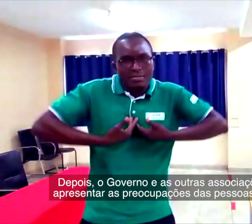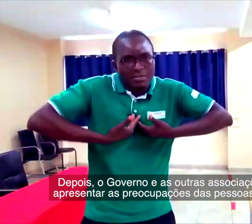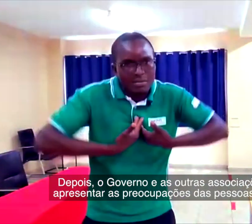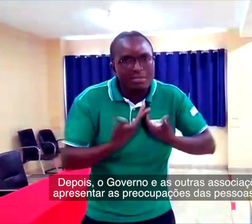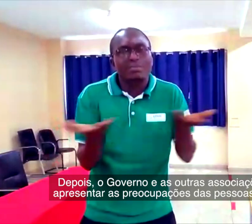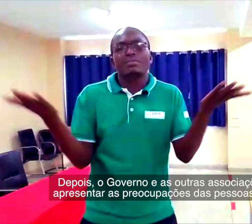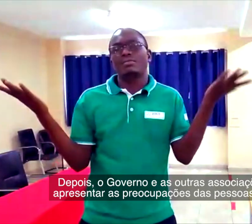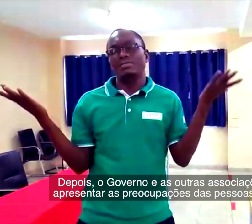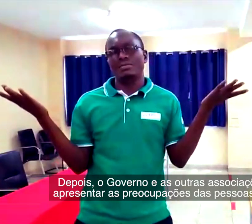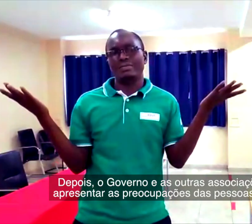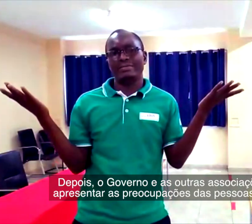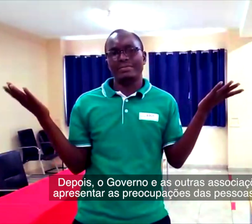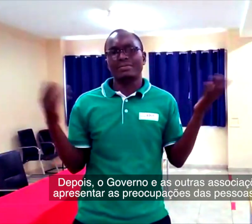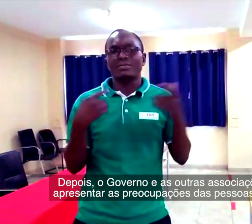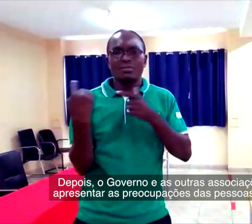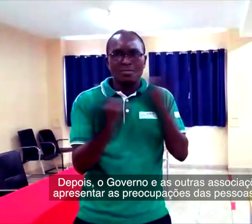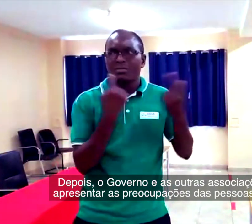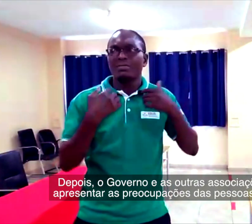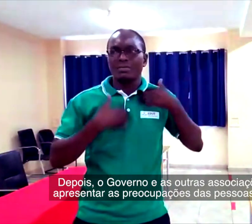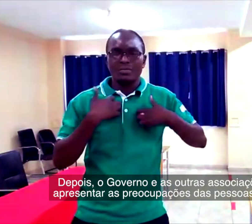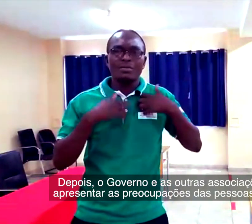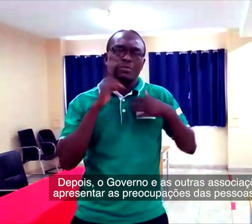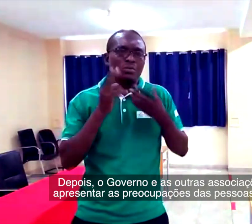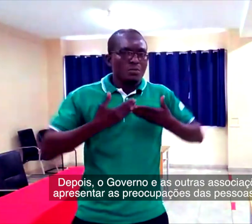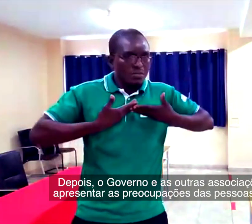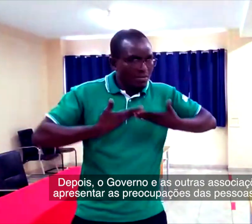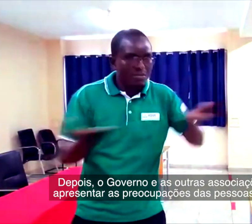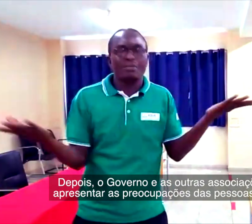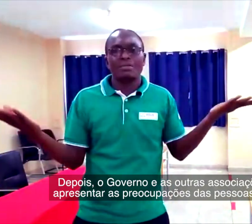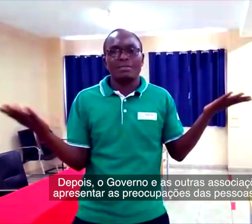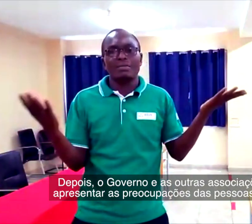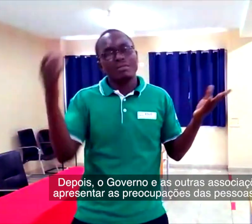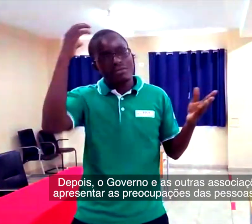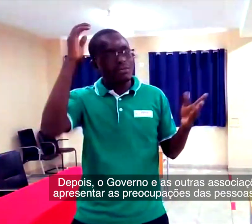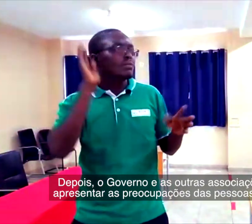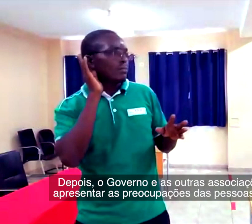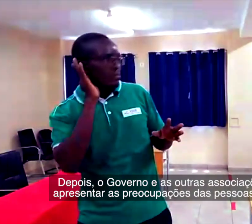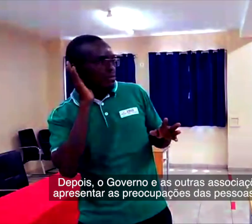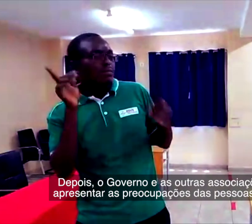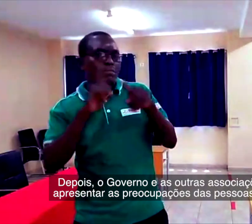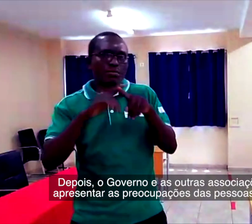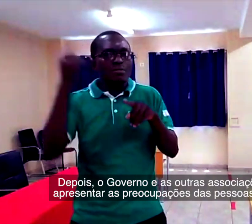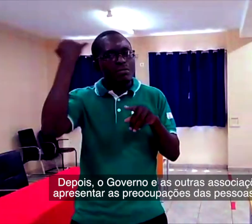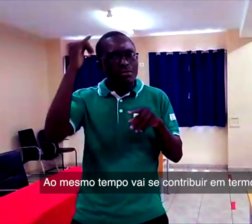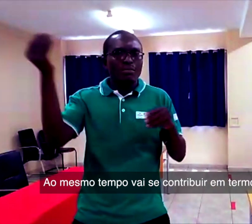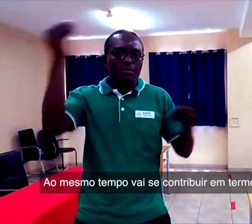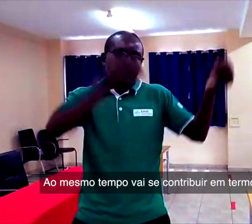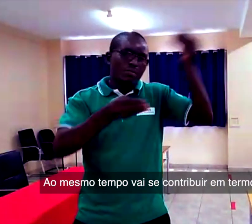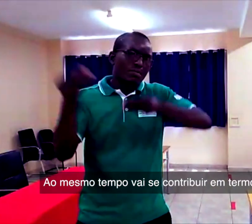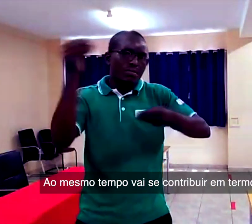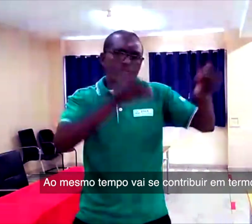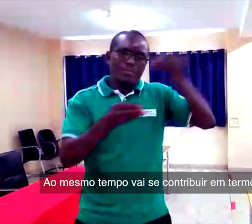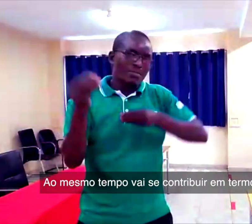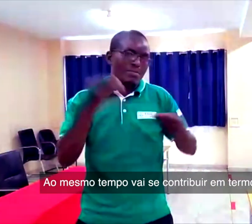governo e as outras associações vão apresentar as preocupações das pessoas surdas. Ao